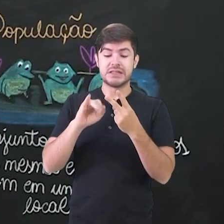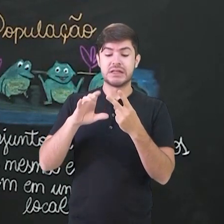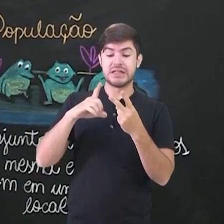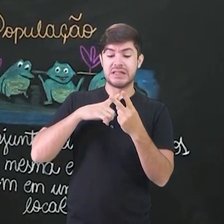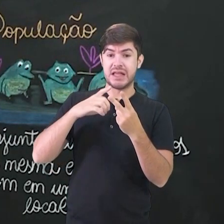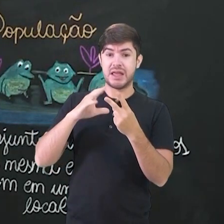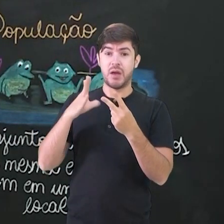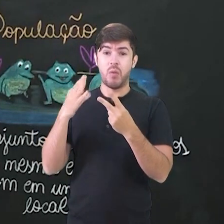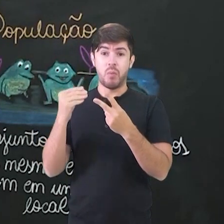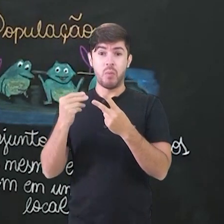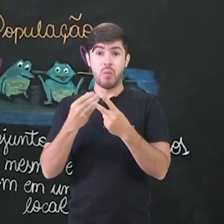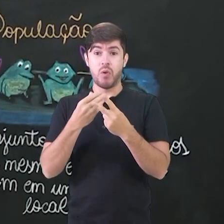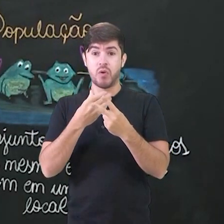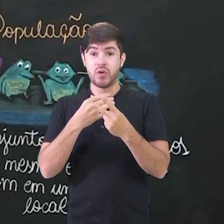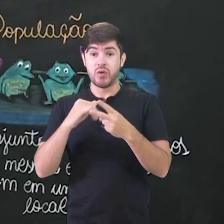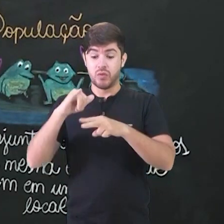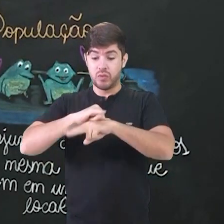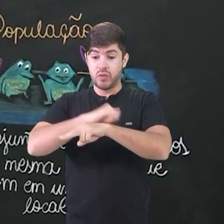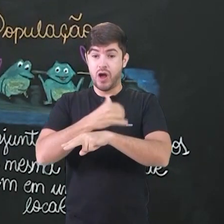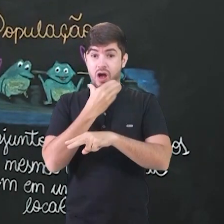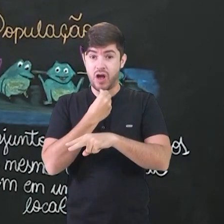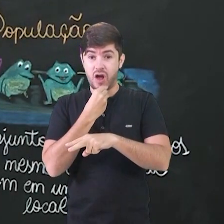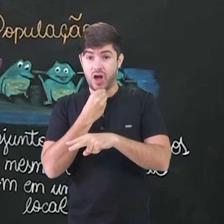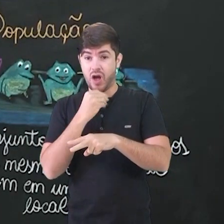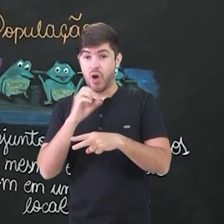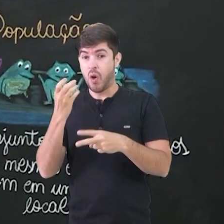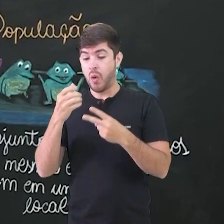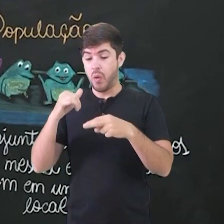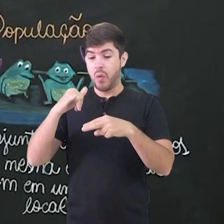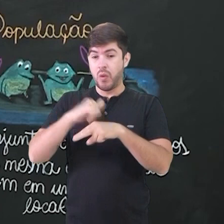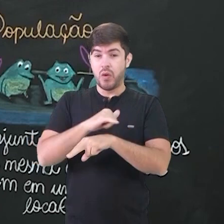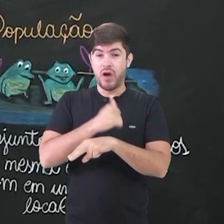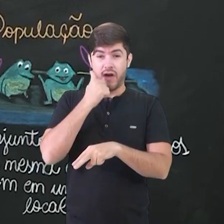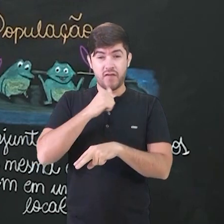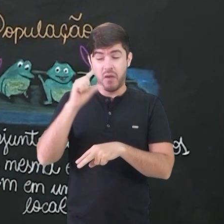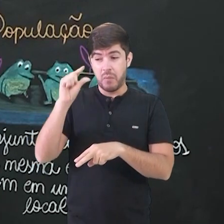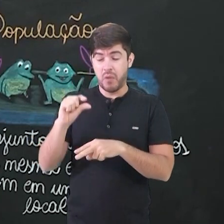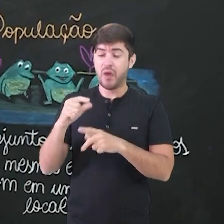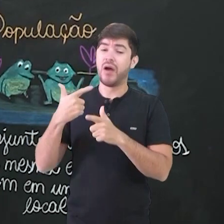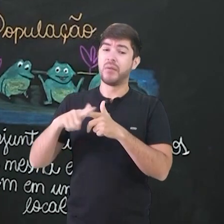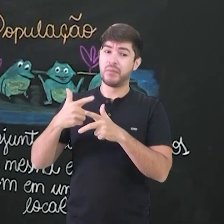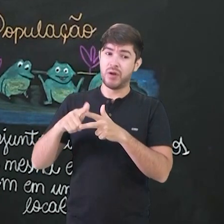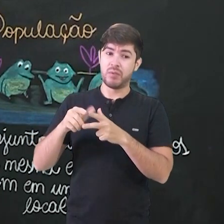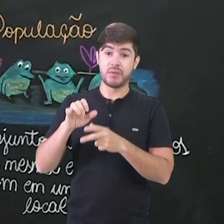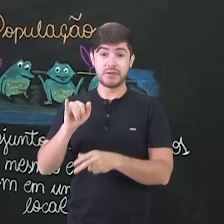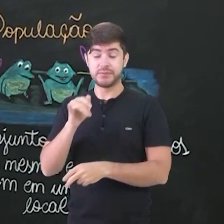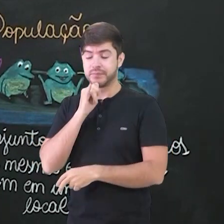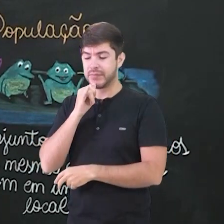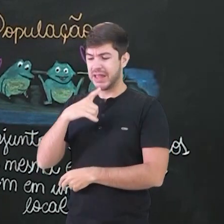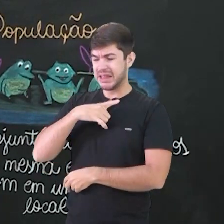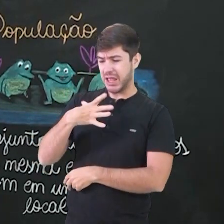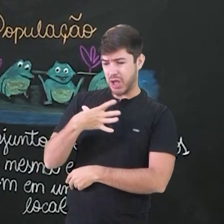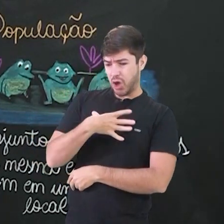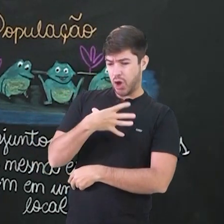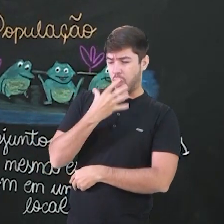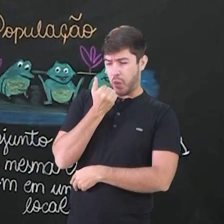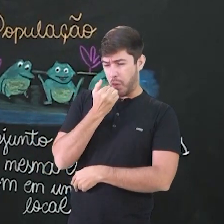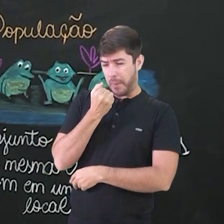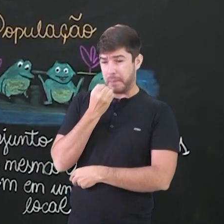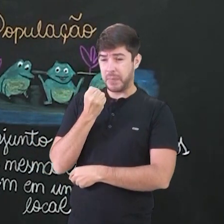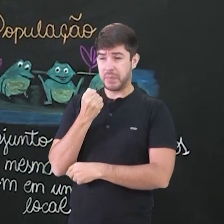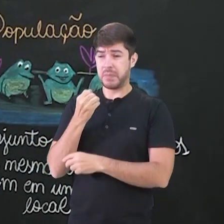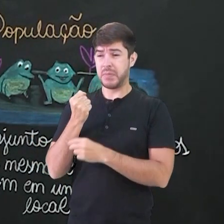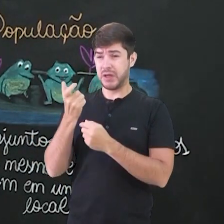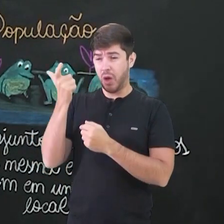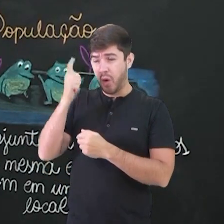ter dificuldade. Será que tem comida para todo mundo nesse ambiente? Será que a temperatura está ideal? Será que tem habitat,